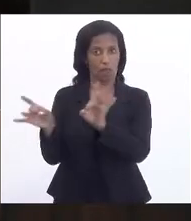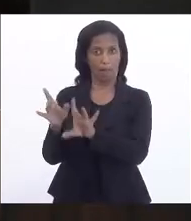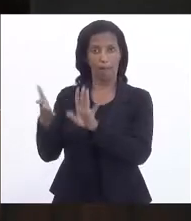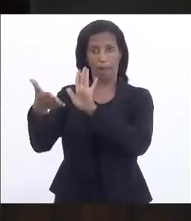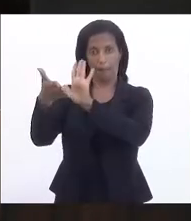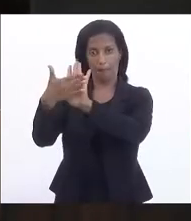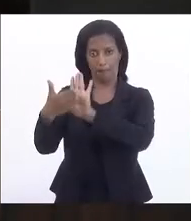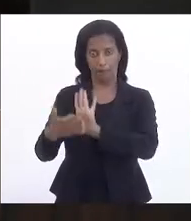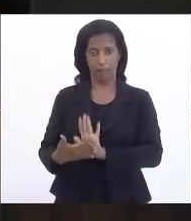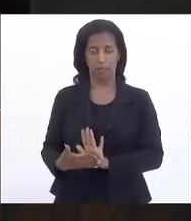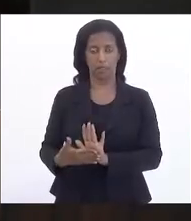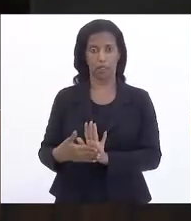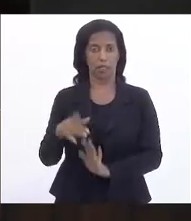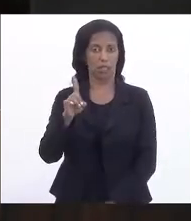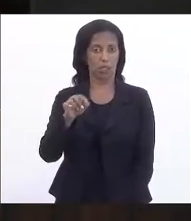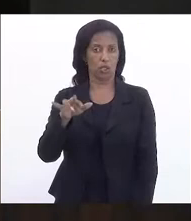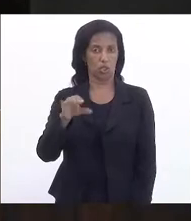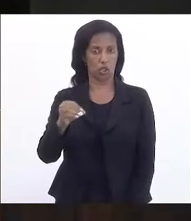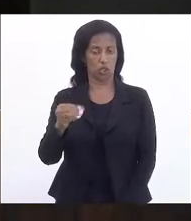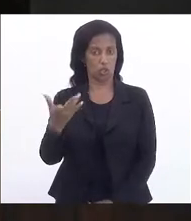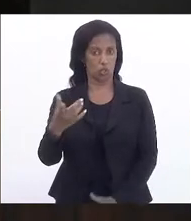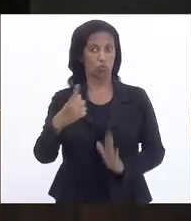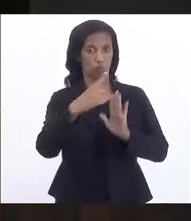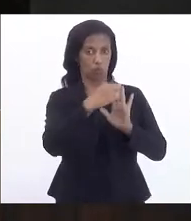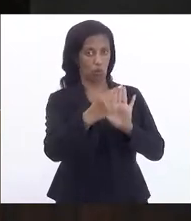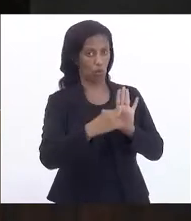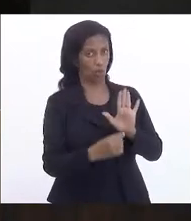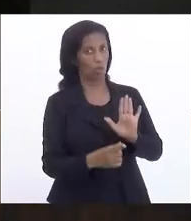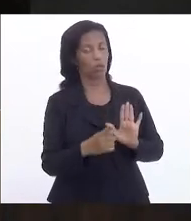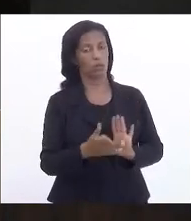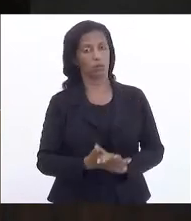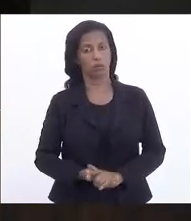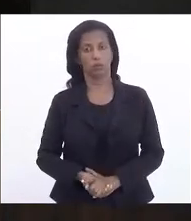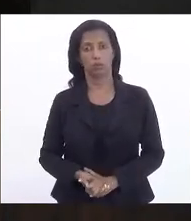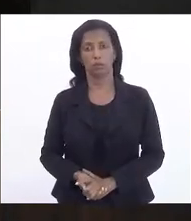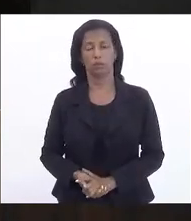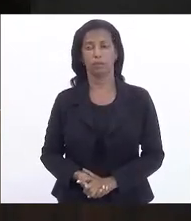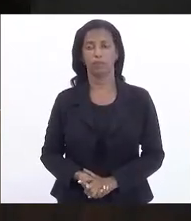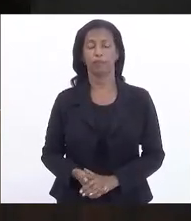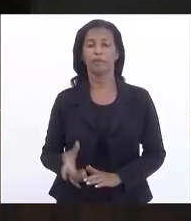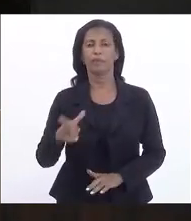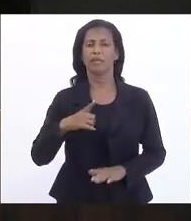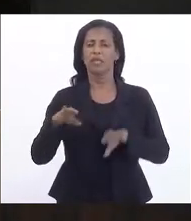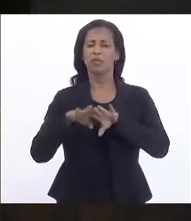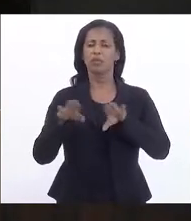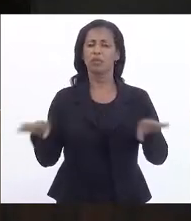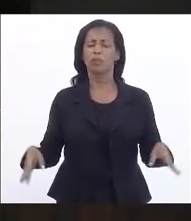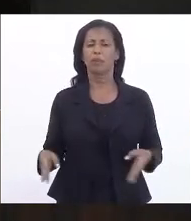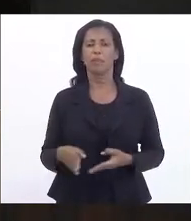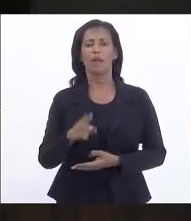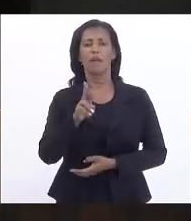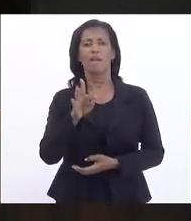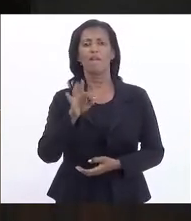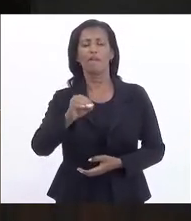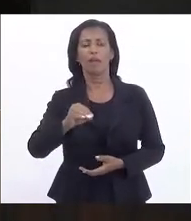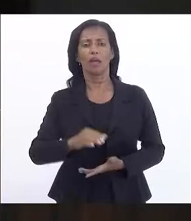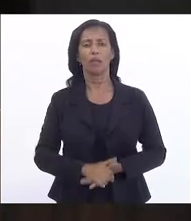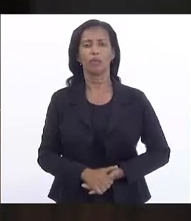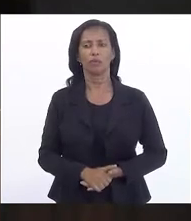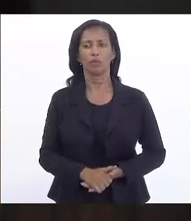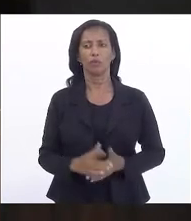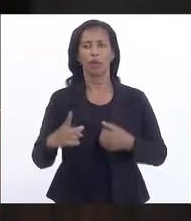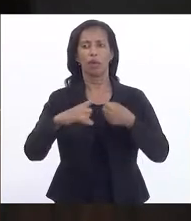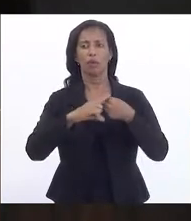parecer do deputado Marcelo Dino salvo os destaques há sobre a mesa requerimento de destaque ao veto aposto ao